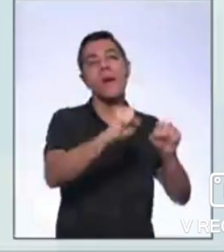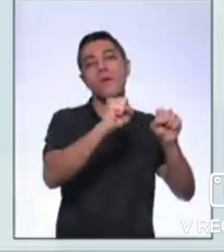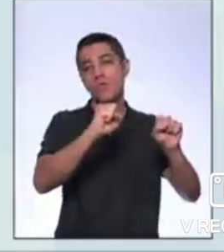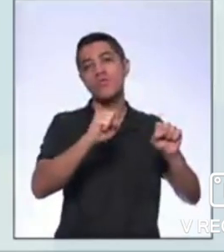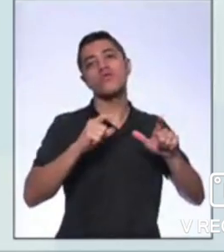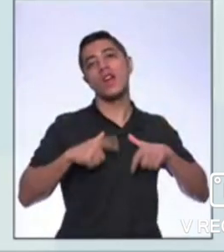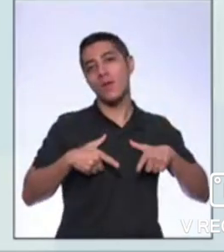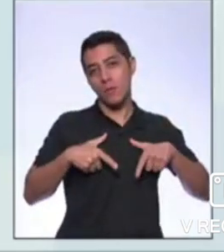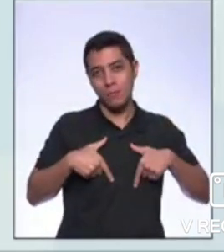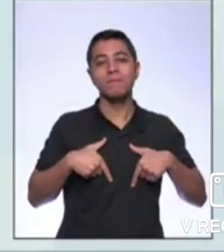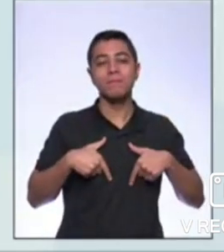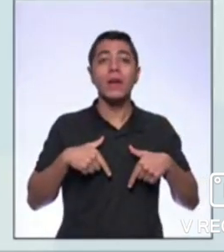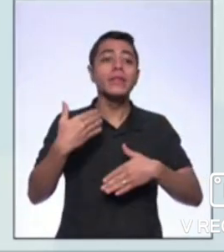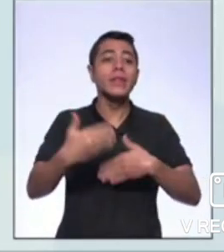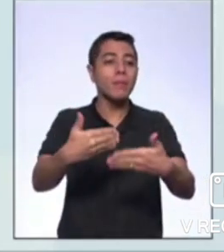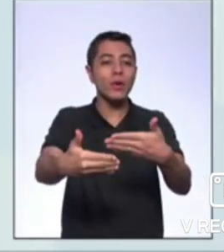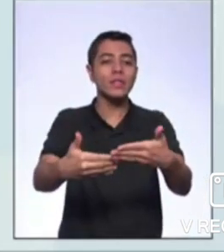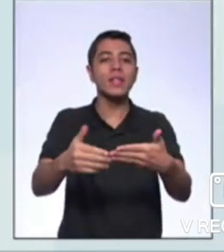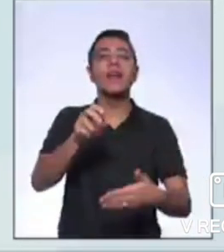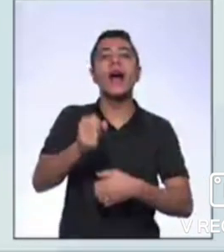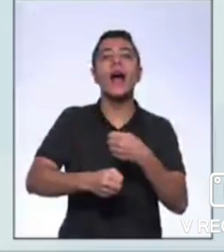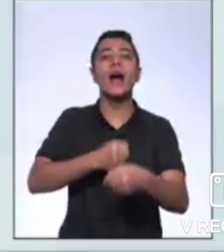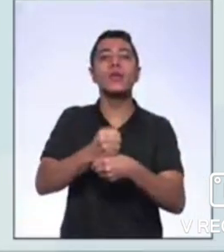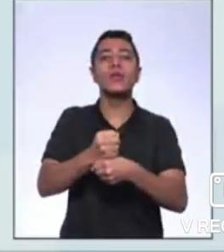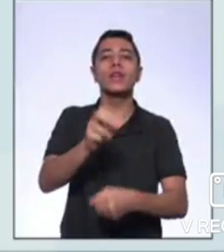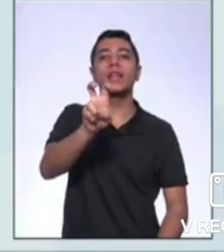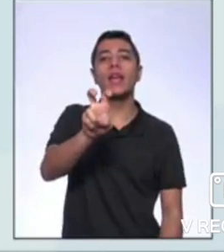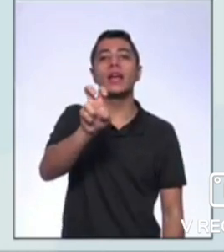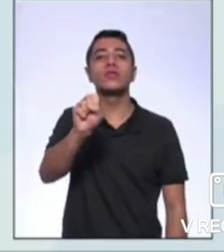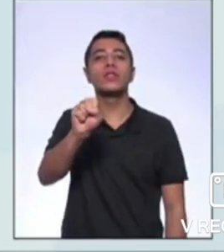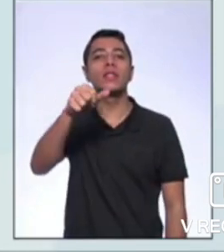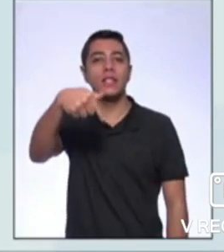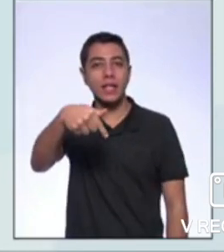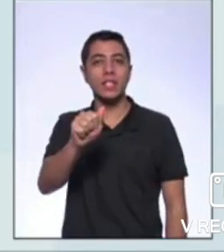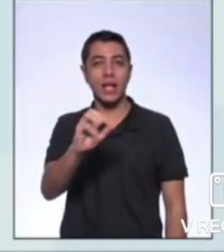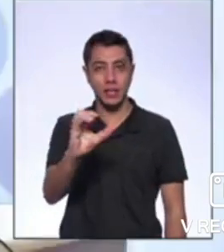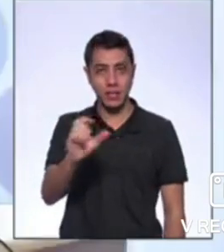o cativeiro da Babilônia. Então, esse episódio do cativeiro da